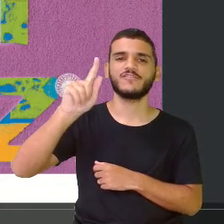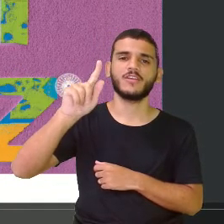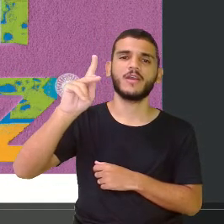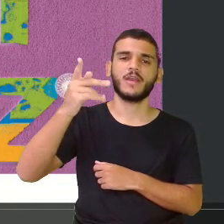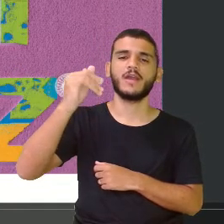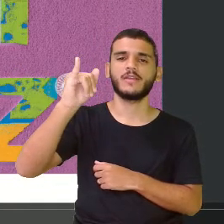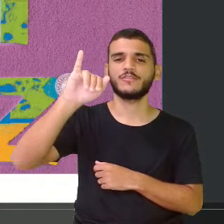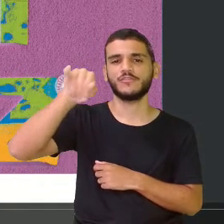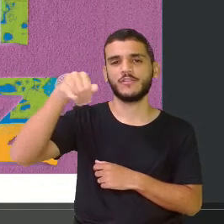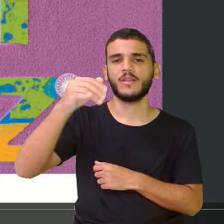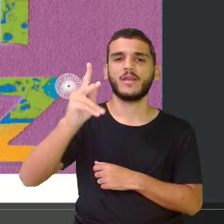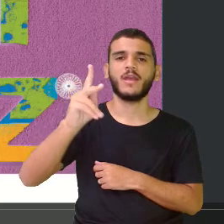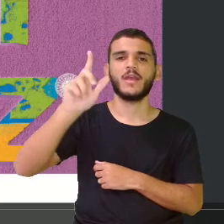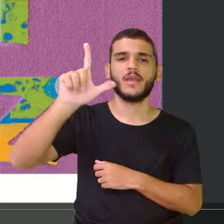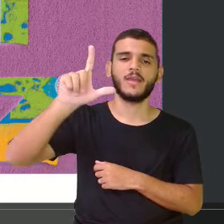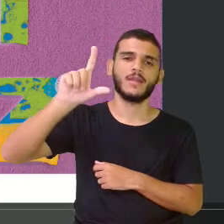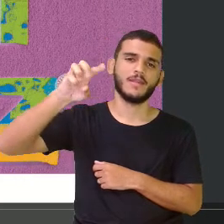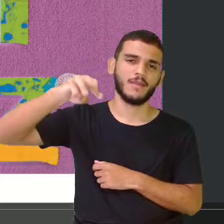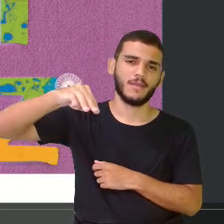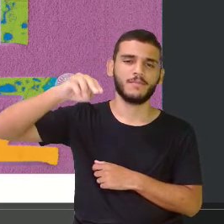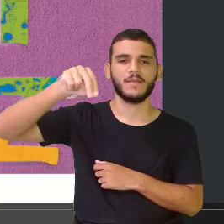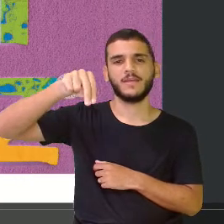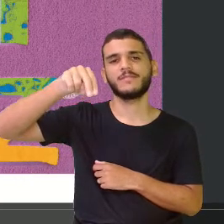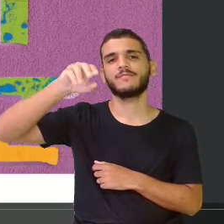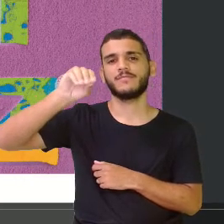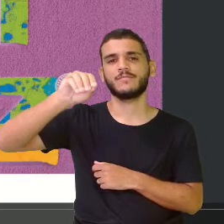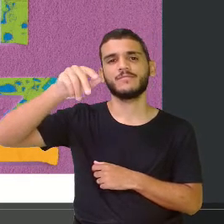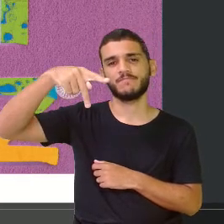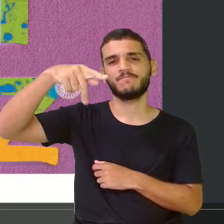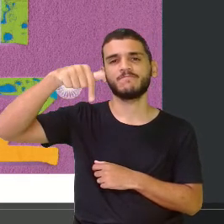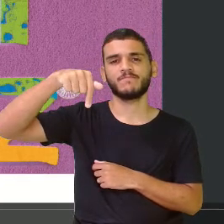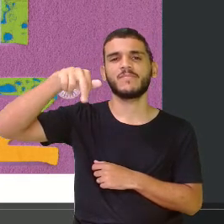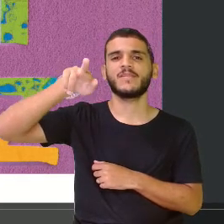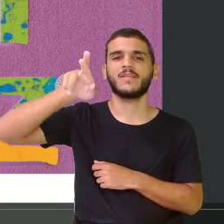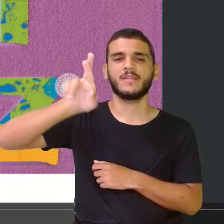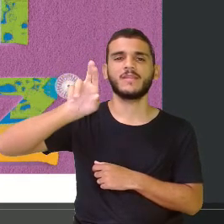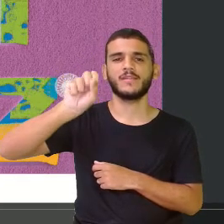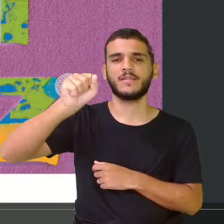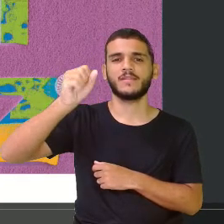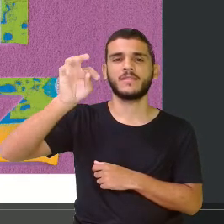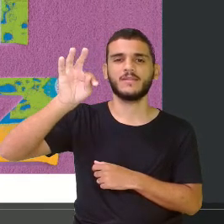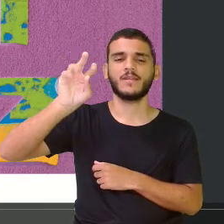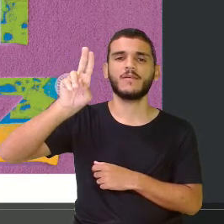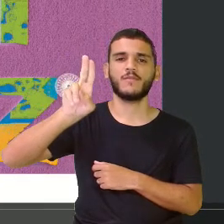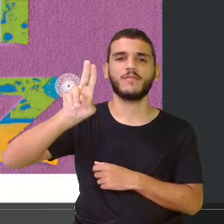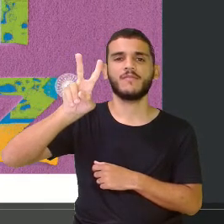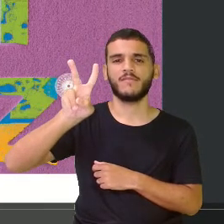G, H, I, J, K, L, M, N, O, P, Q, R, S,